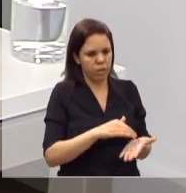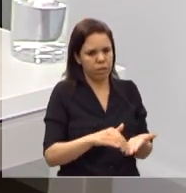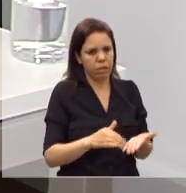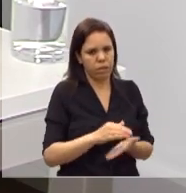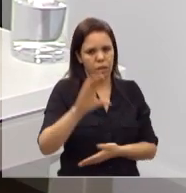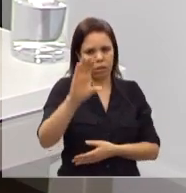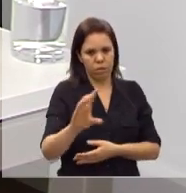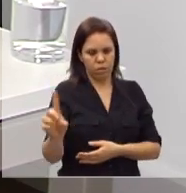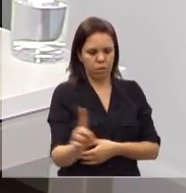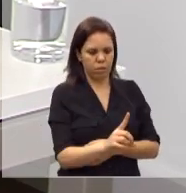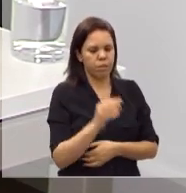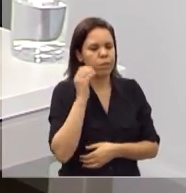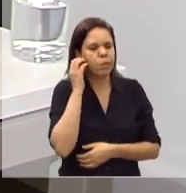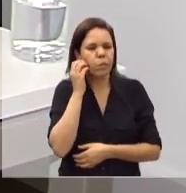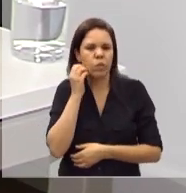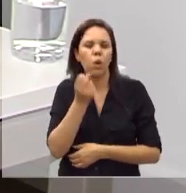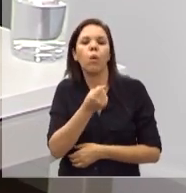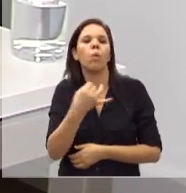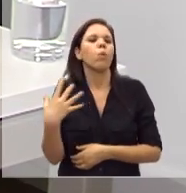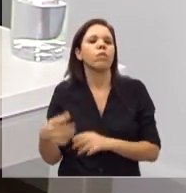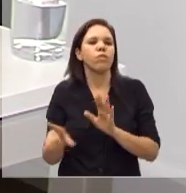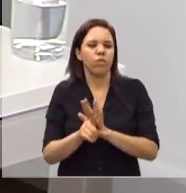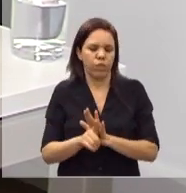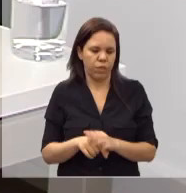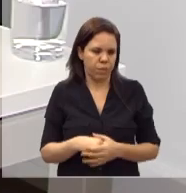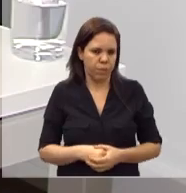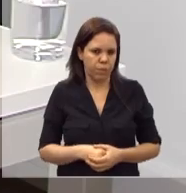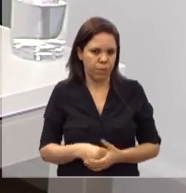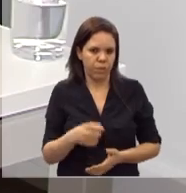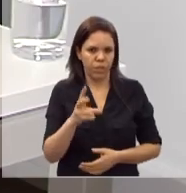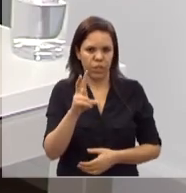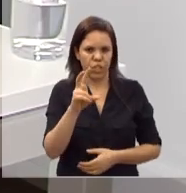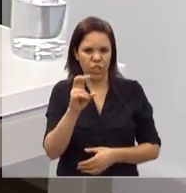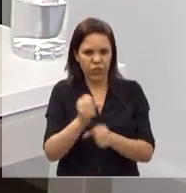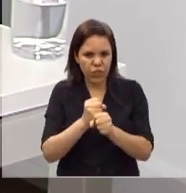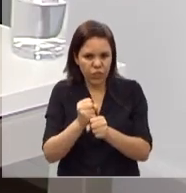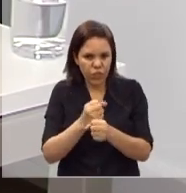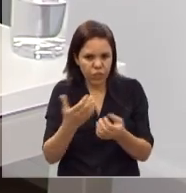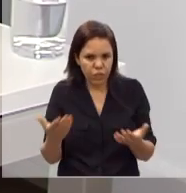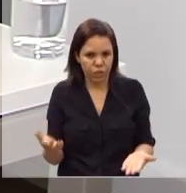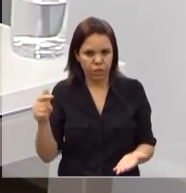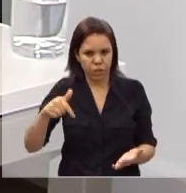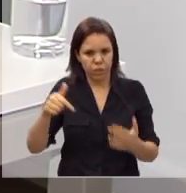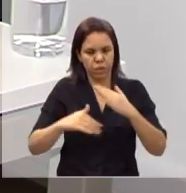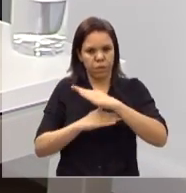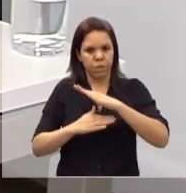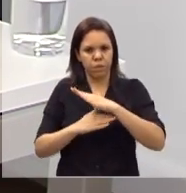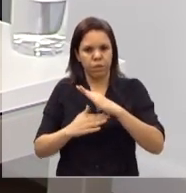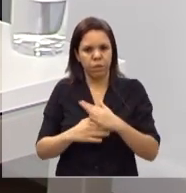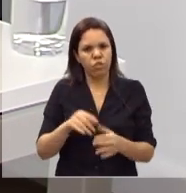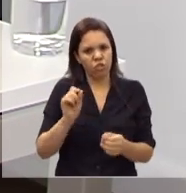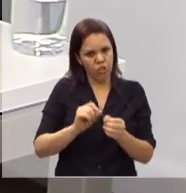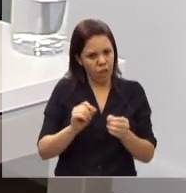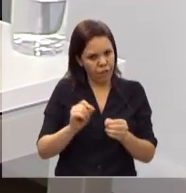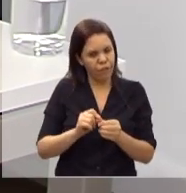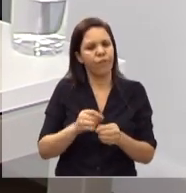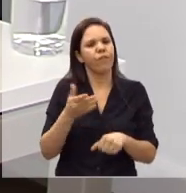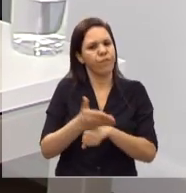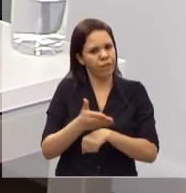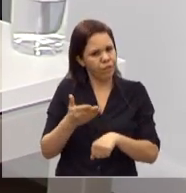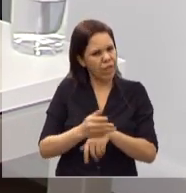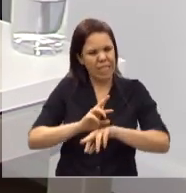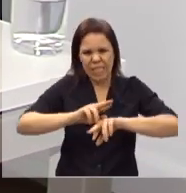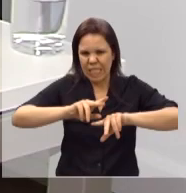cidadão. Disse aí quantidade de leis. Nesses 20 anos aí, aqui na Câmara, o senhor fez parte de